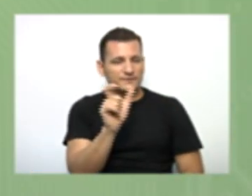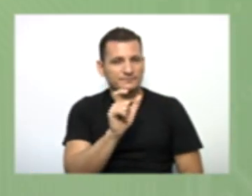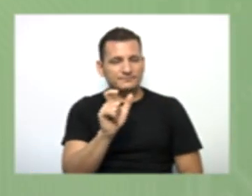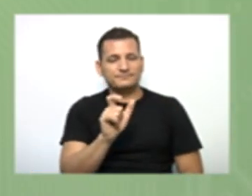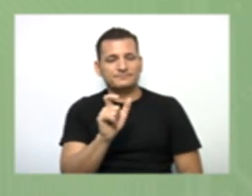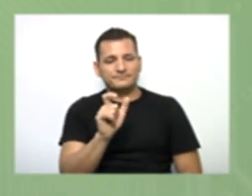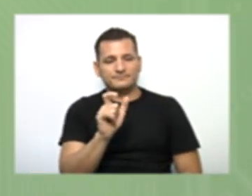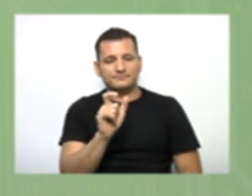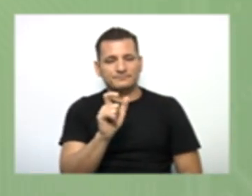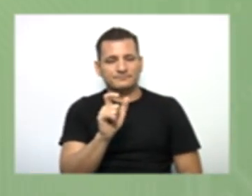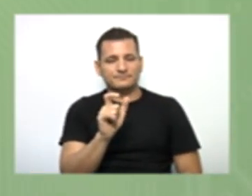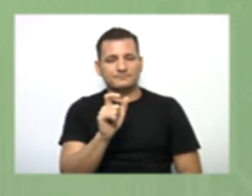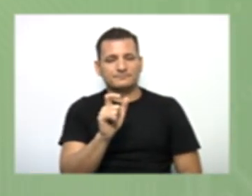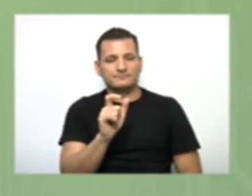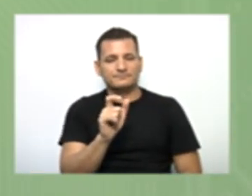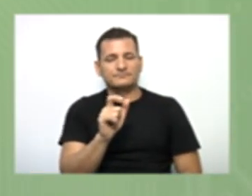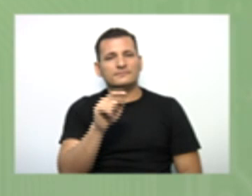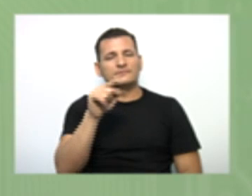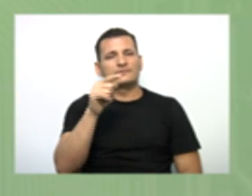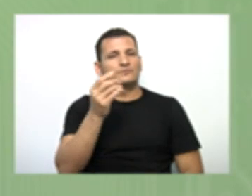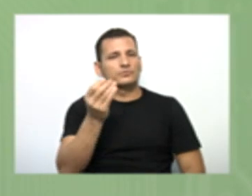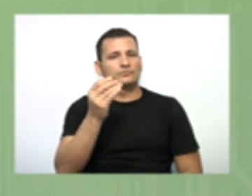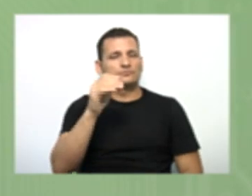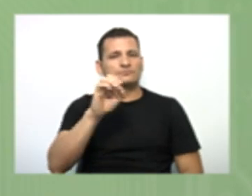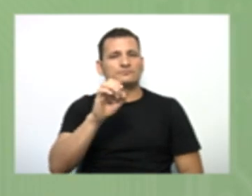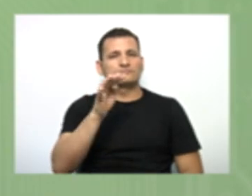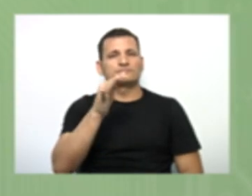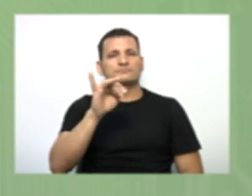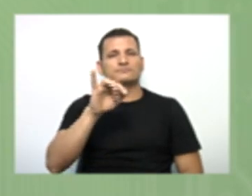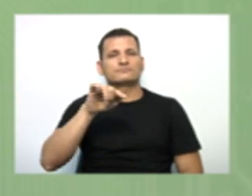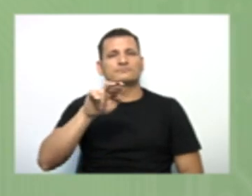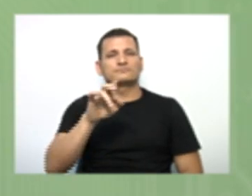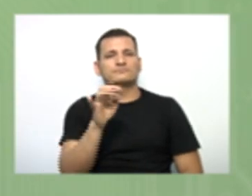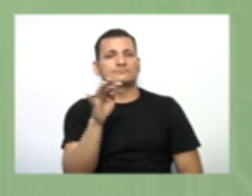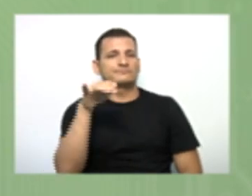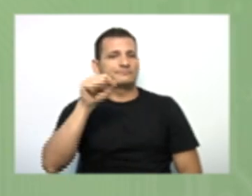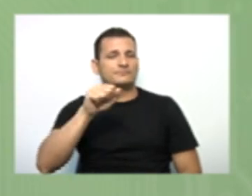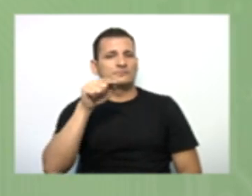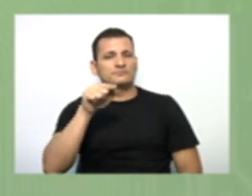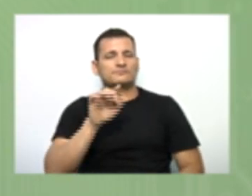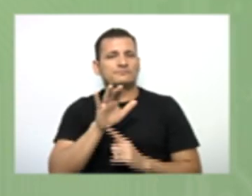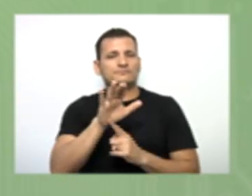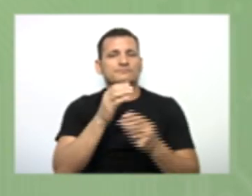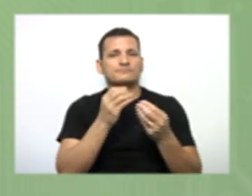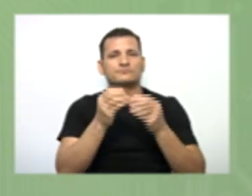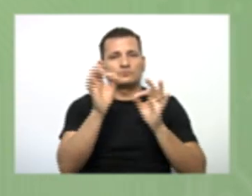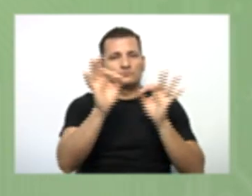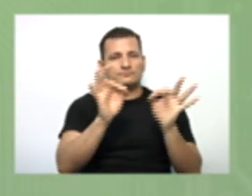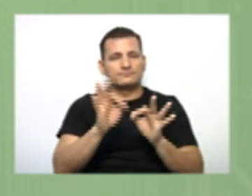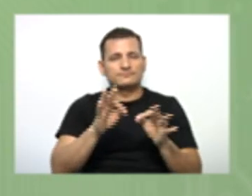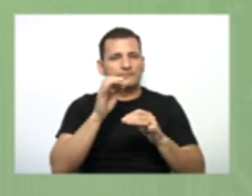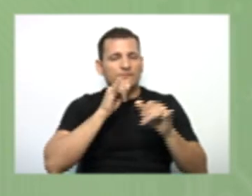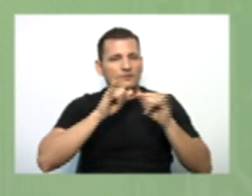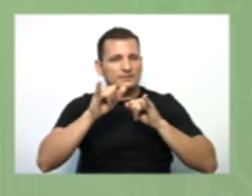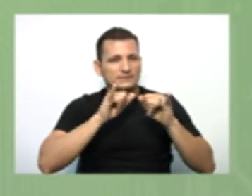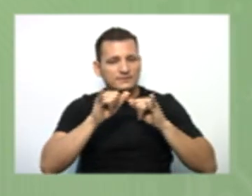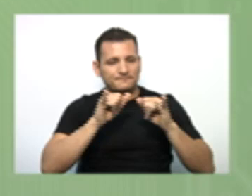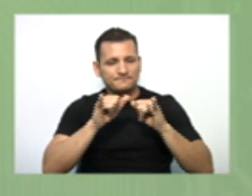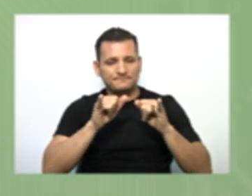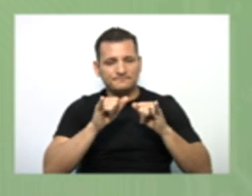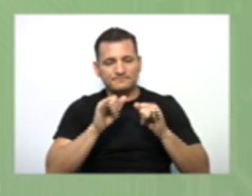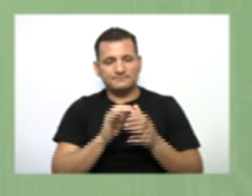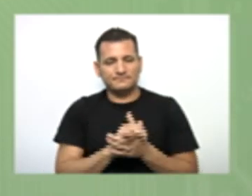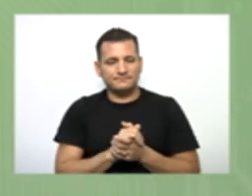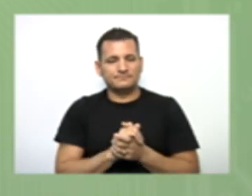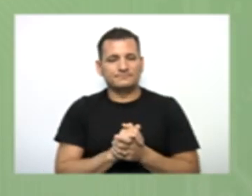justamente como uma etiqueta e ajudam na hora de organizar as informações,